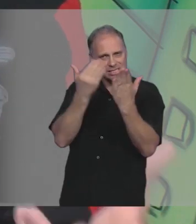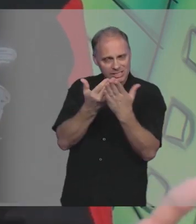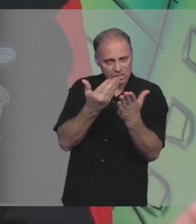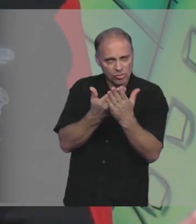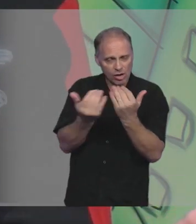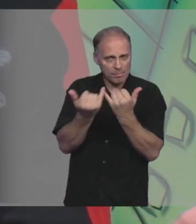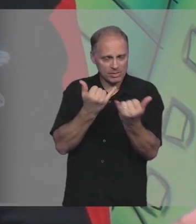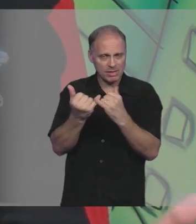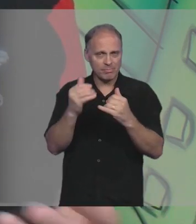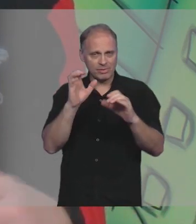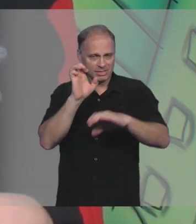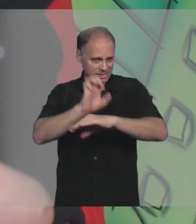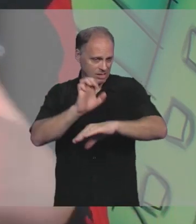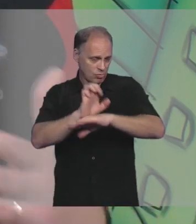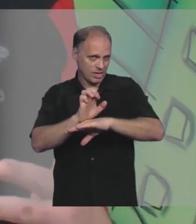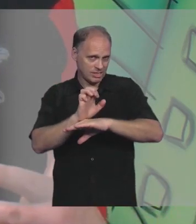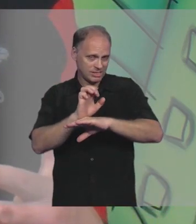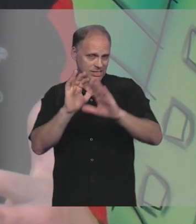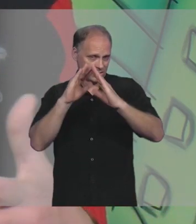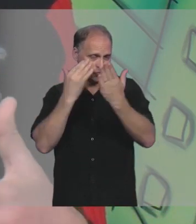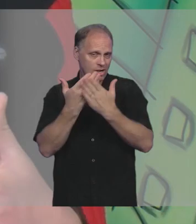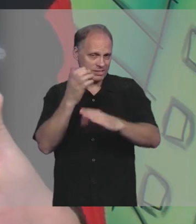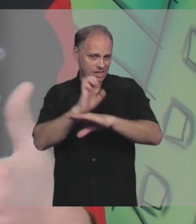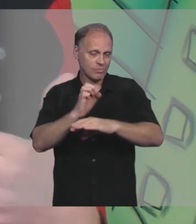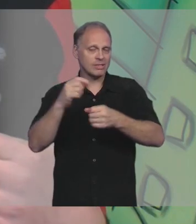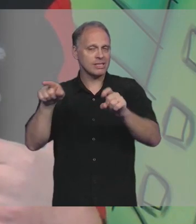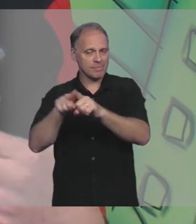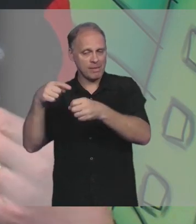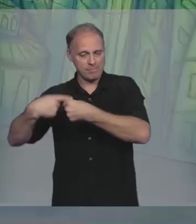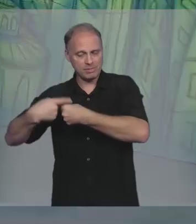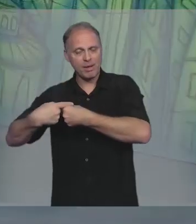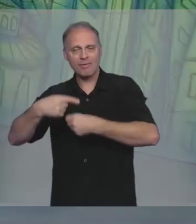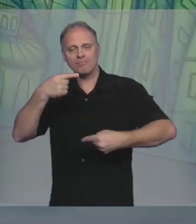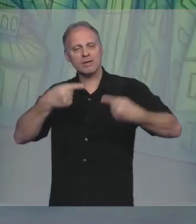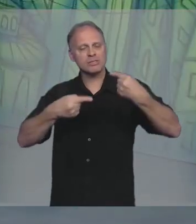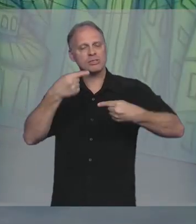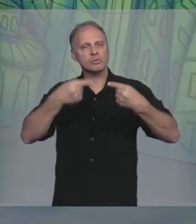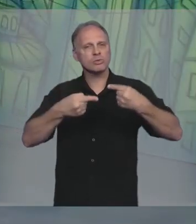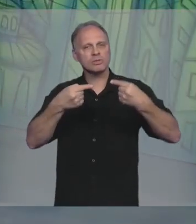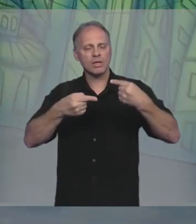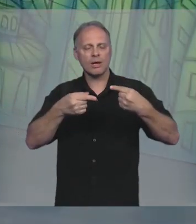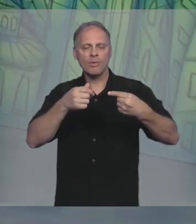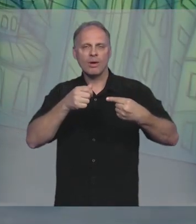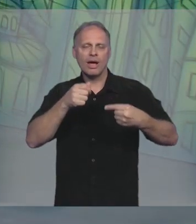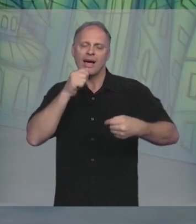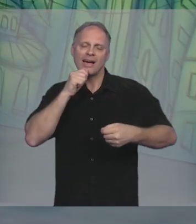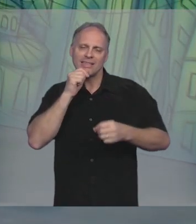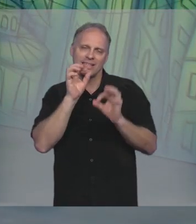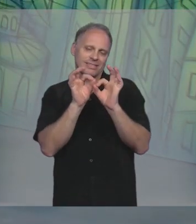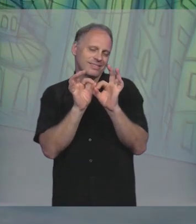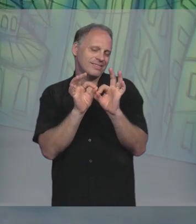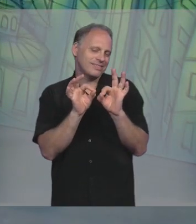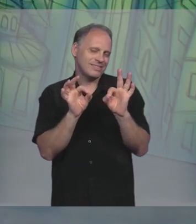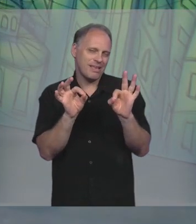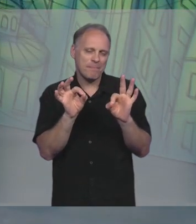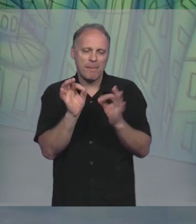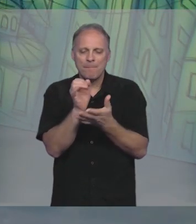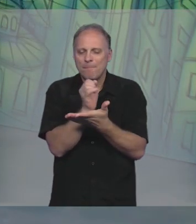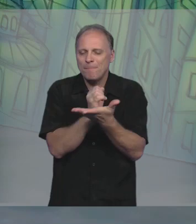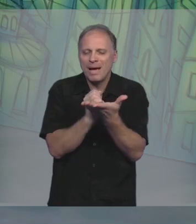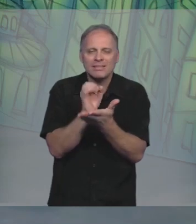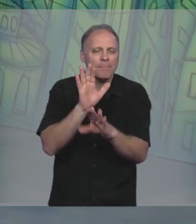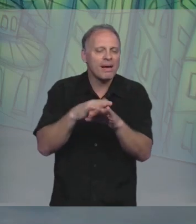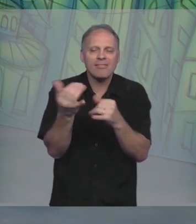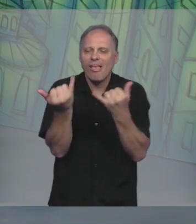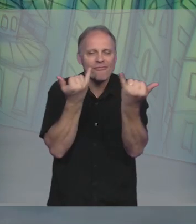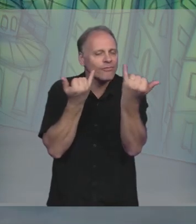por exemplo, estaduais e muitas escolas municipais é uma discussão que é bem superficial, tá? É mais